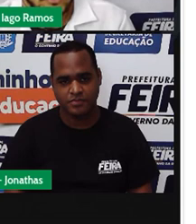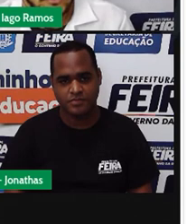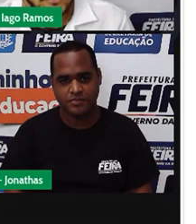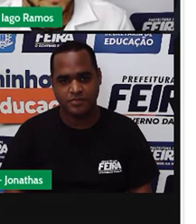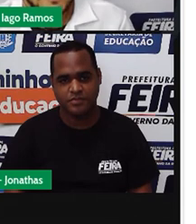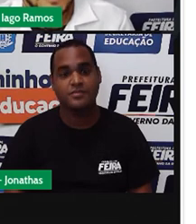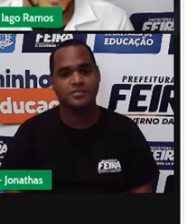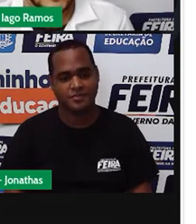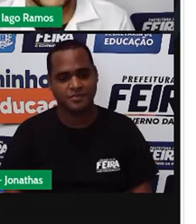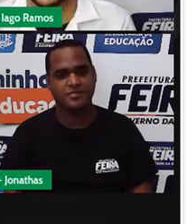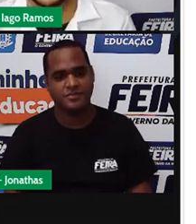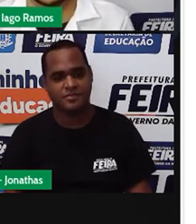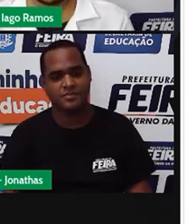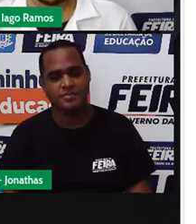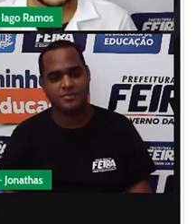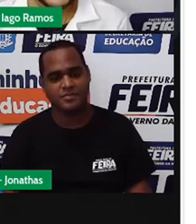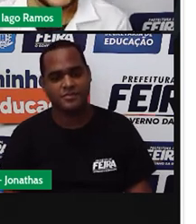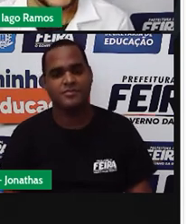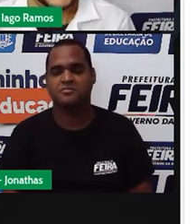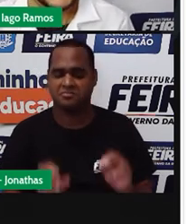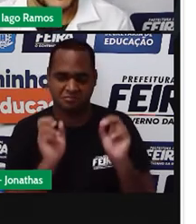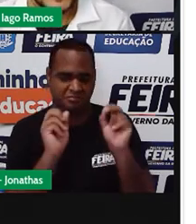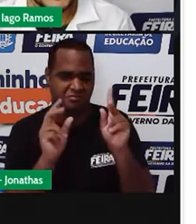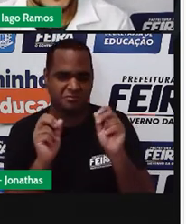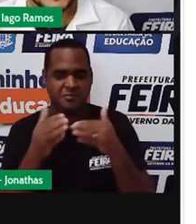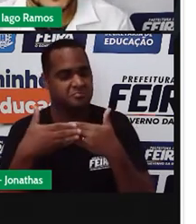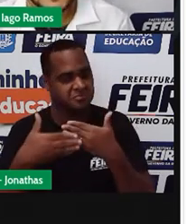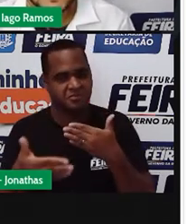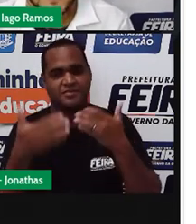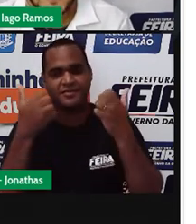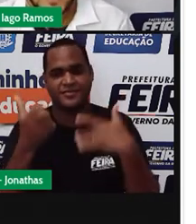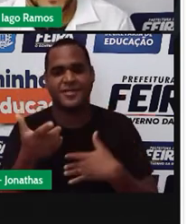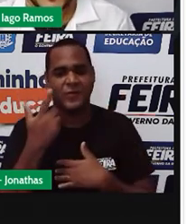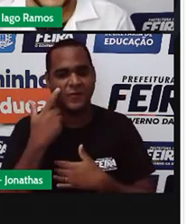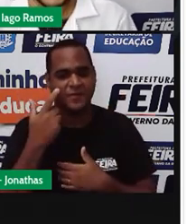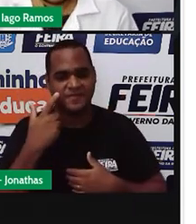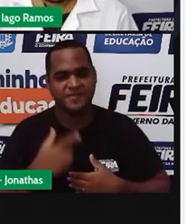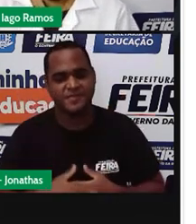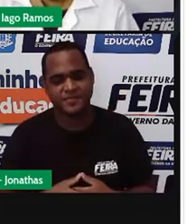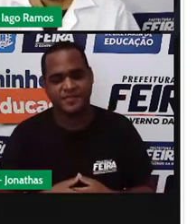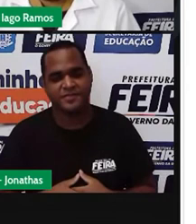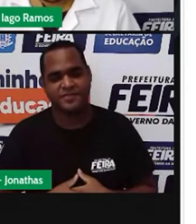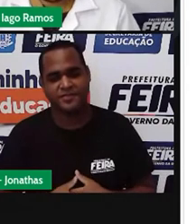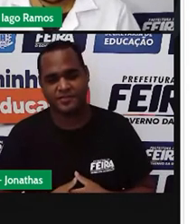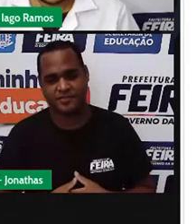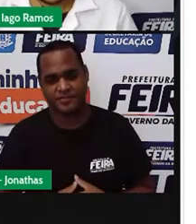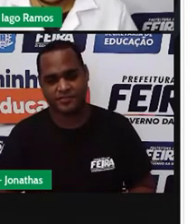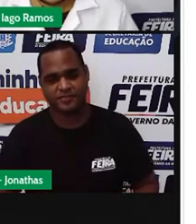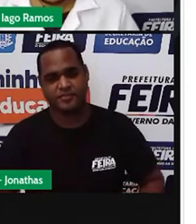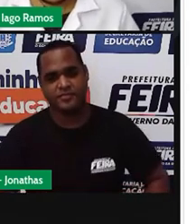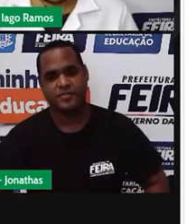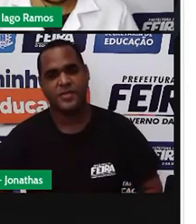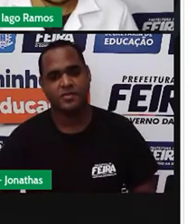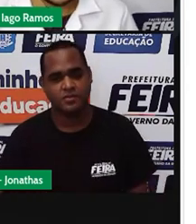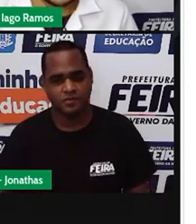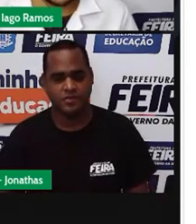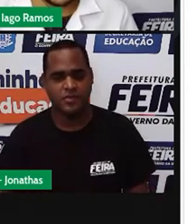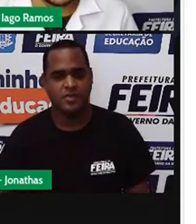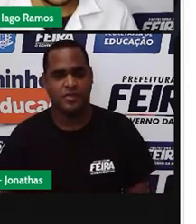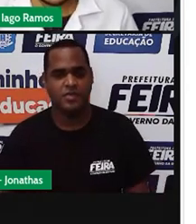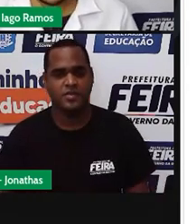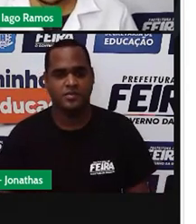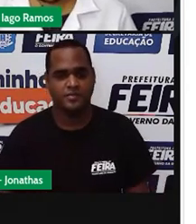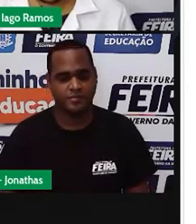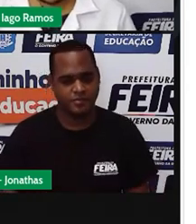o ponto tá tudo bem então vamos adiante né nós já dividimos ali né